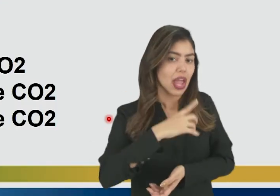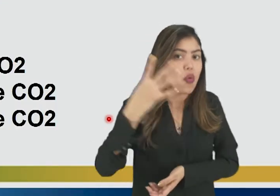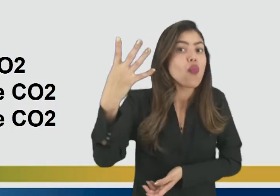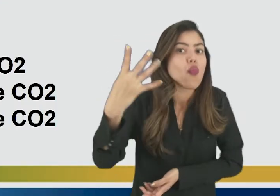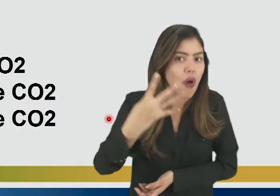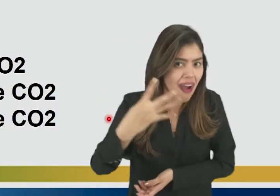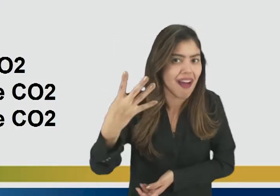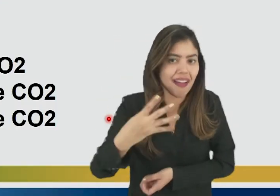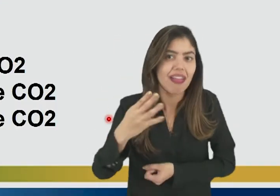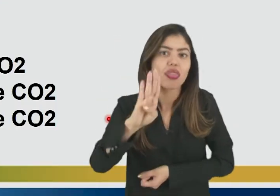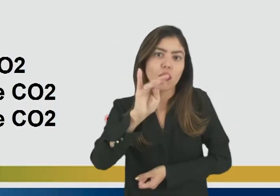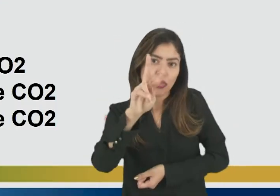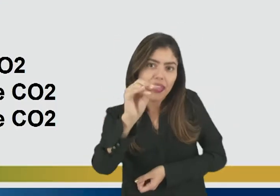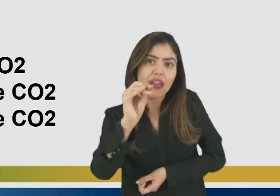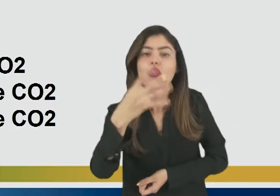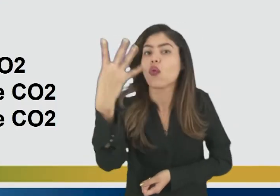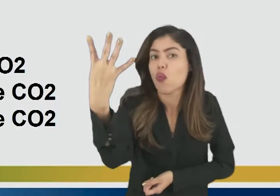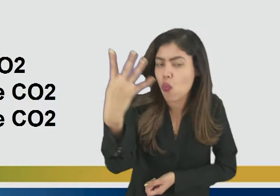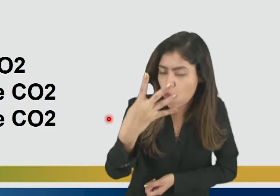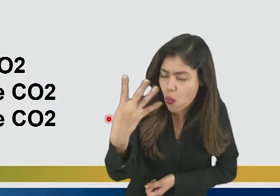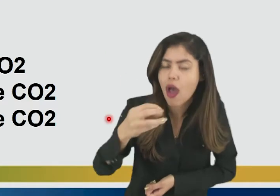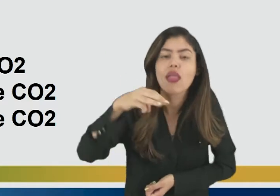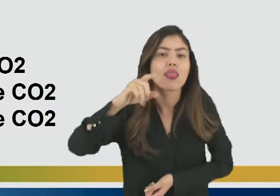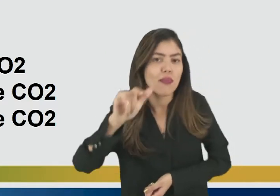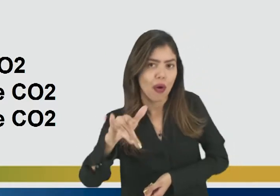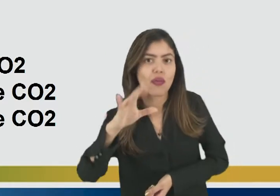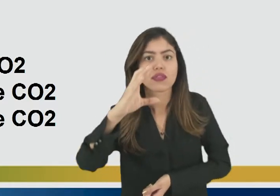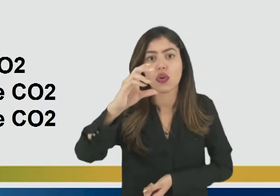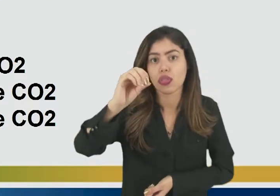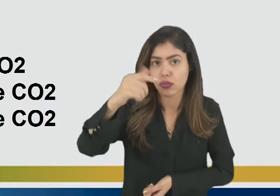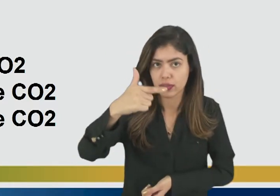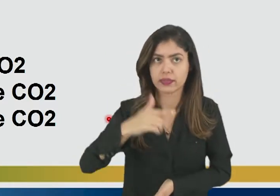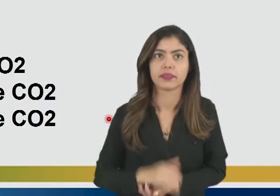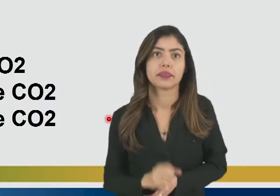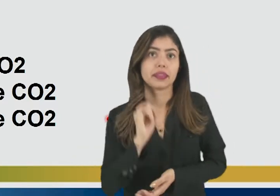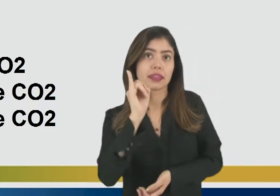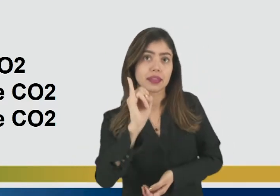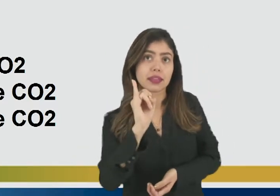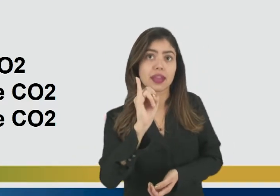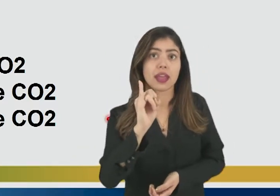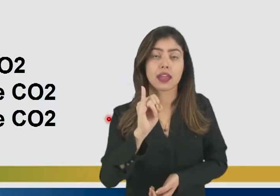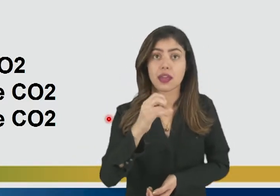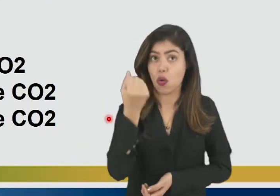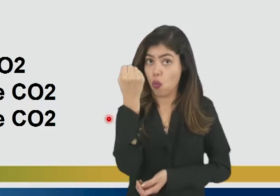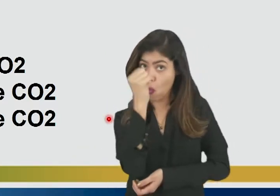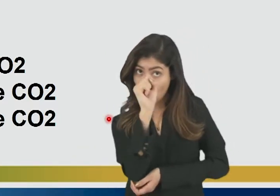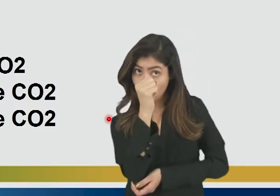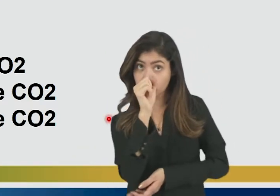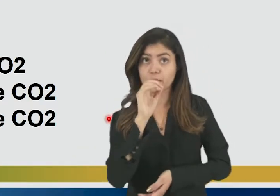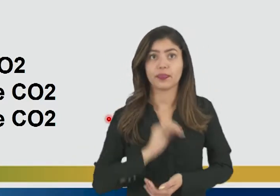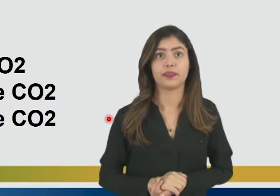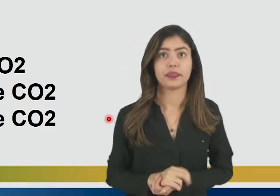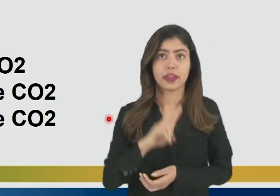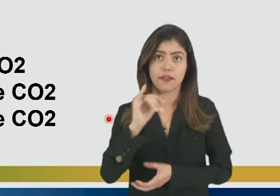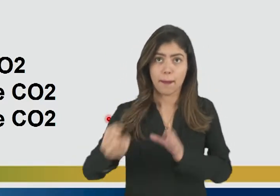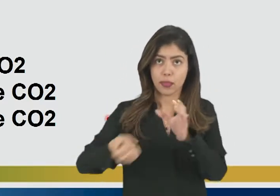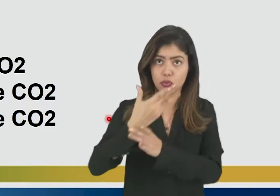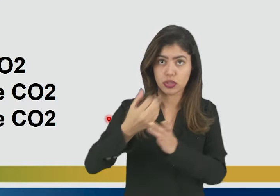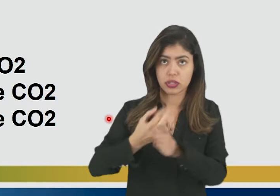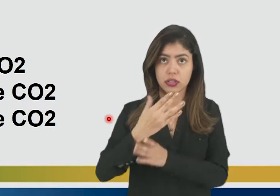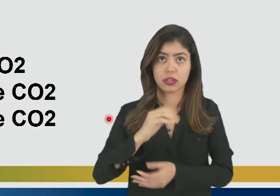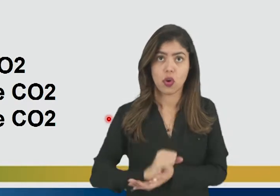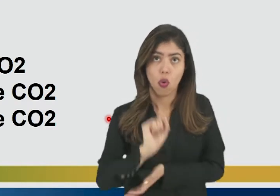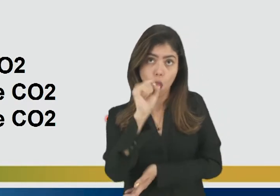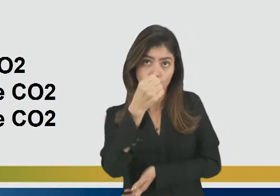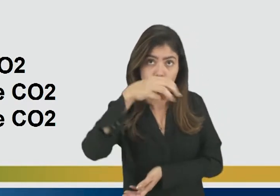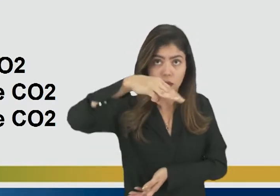carbonos, ele vai produzir 4 mols de CO2. Se o octano tem 8 carbonos, ele vai produzir